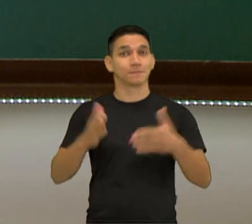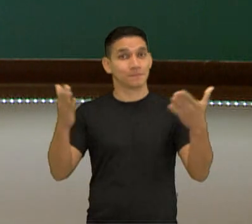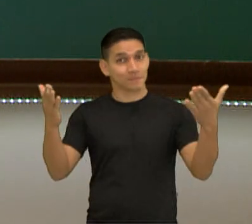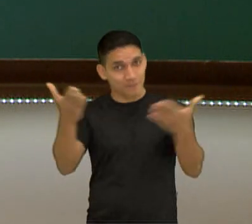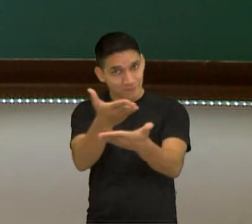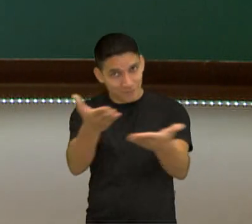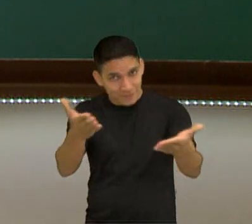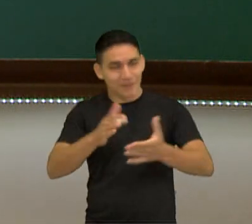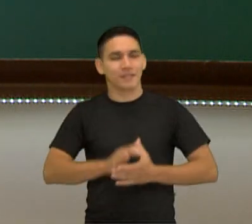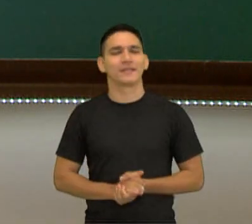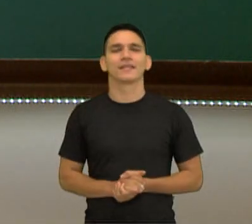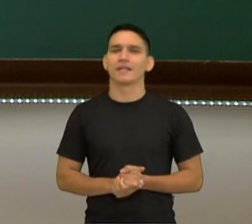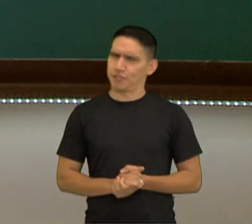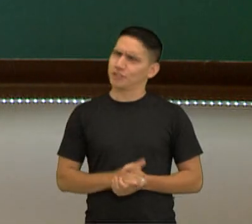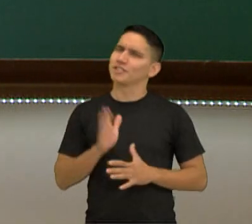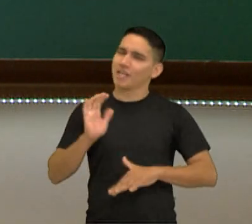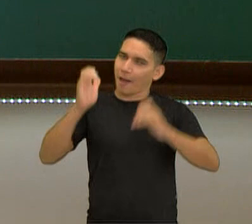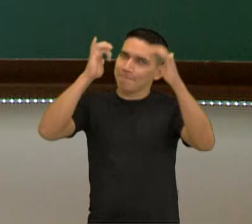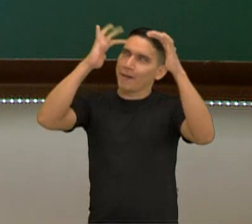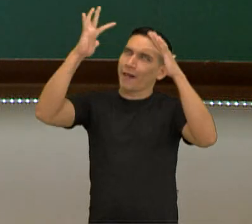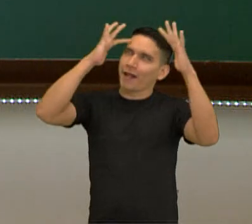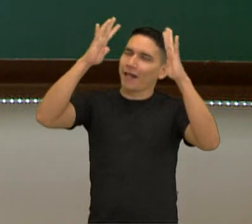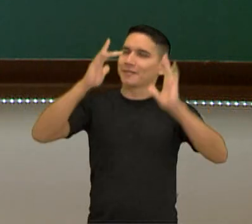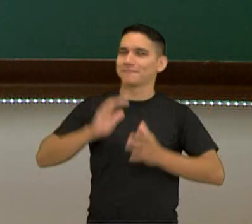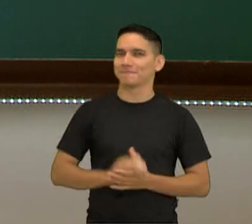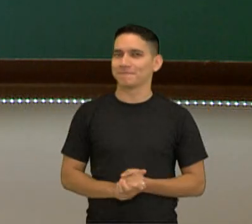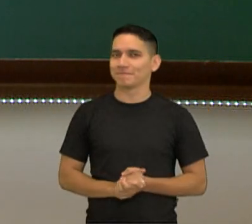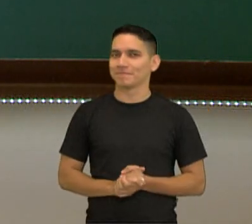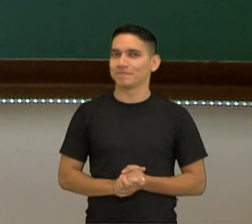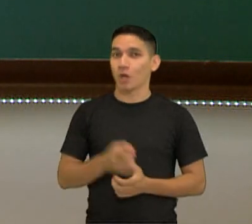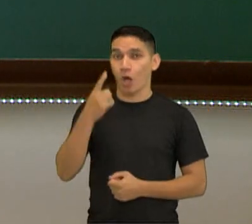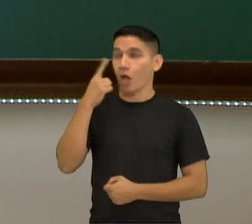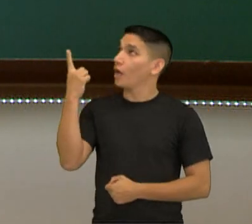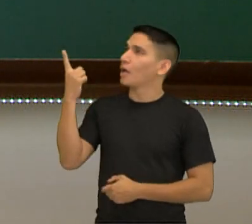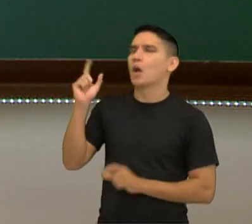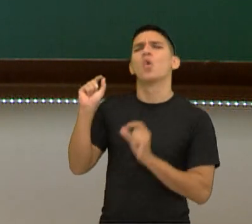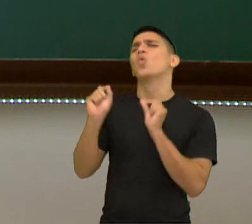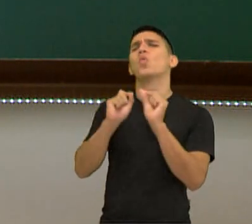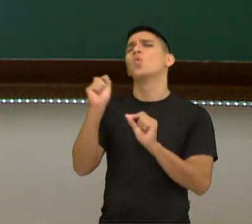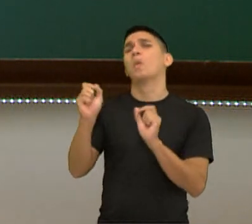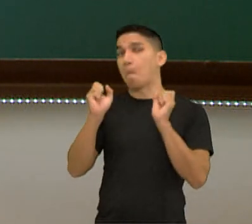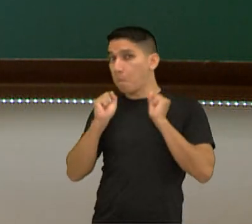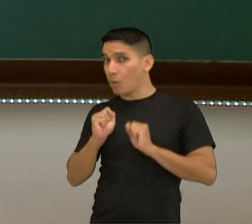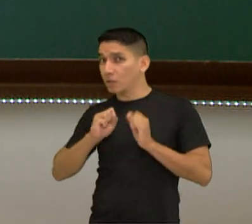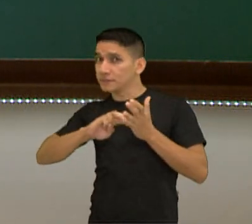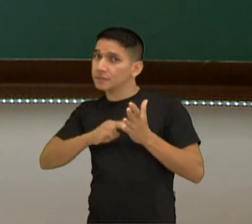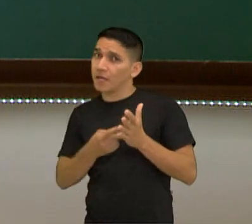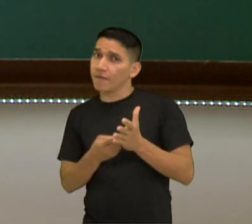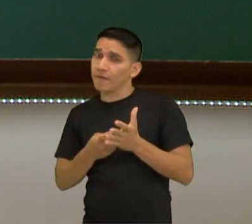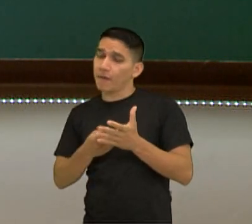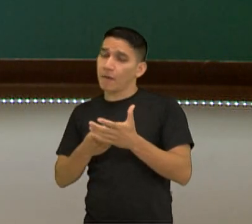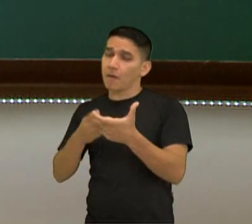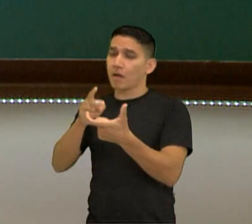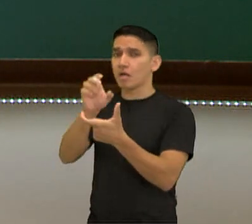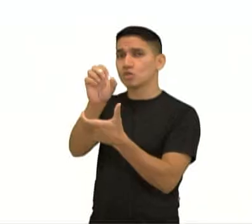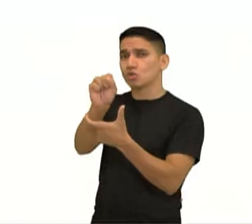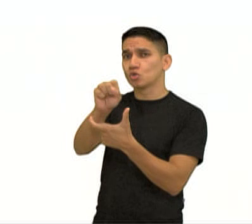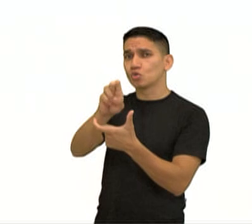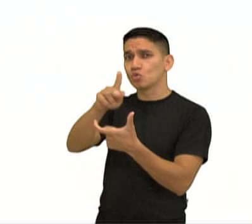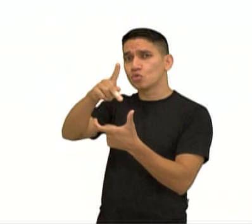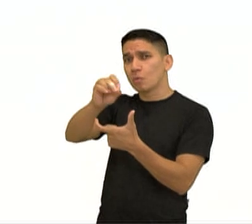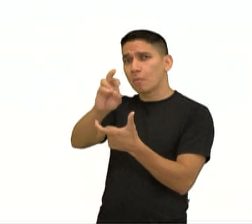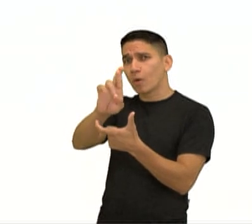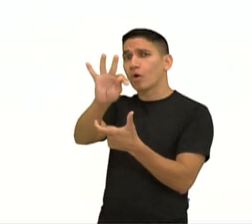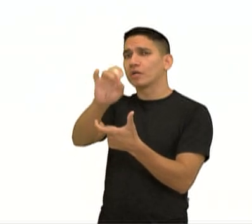E aí, galera, pensaram? O que pode representar a palavra suporte na arte? Como sugestão, eu vou dizer